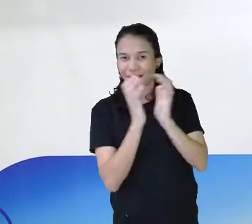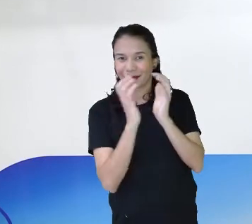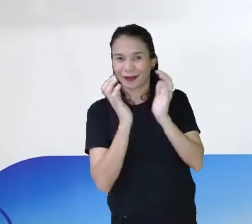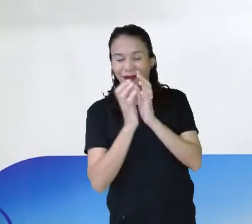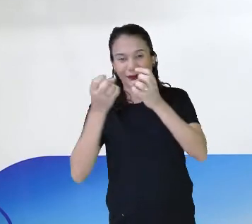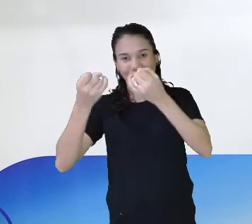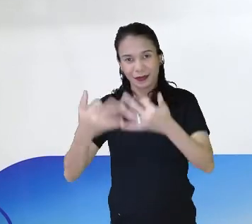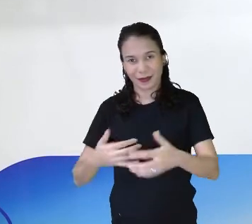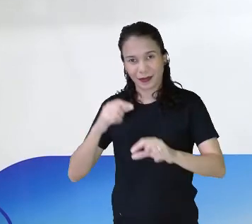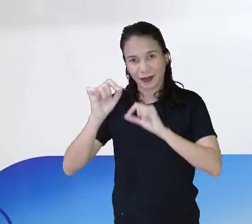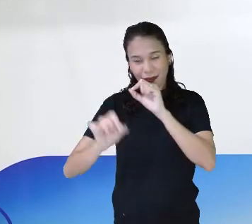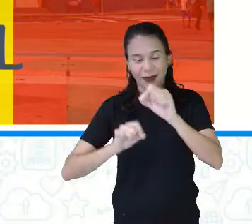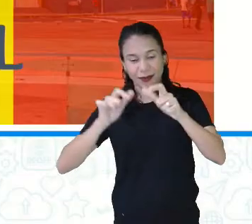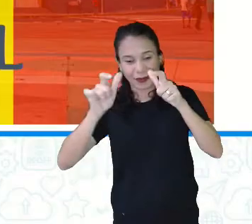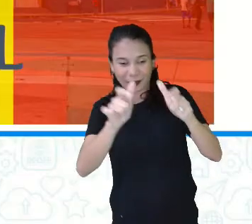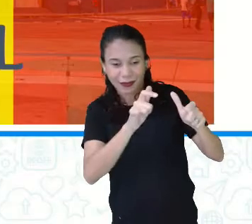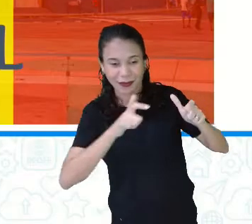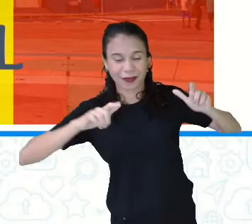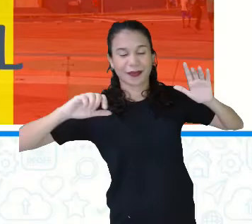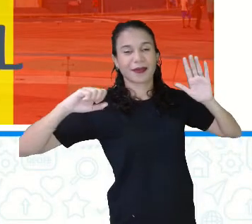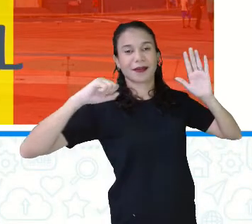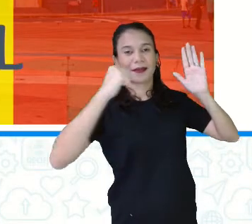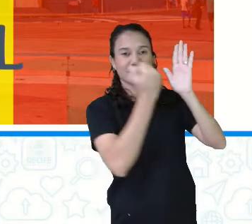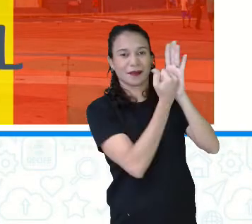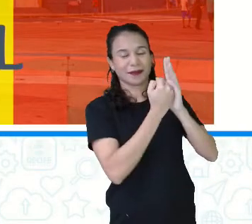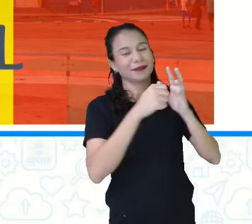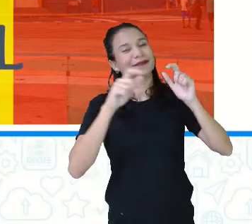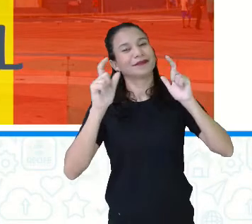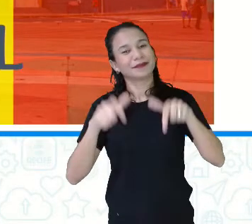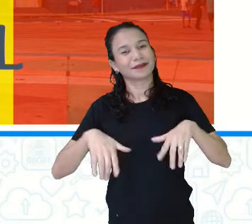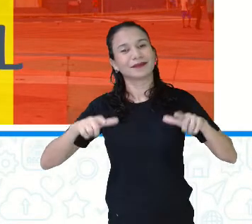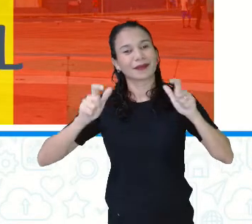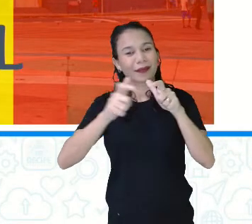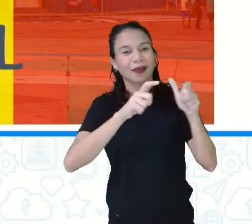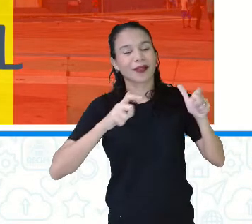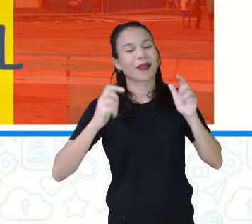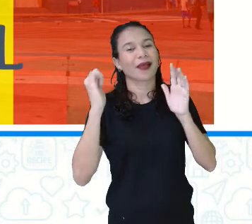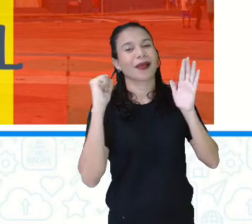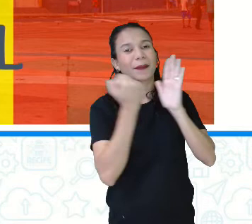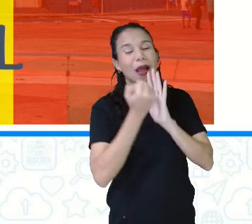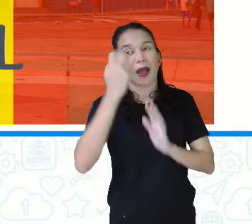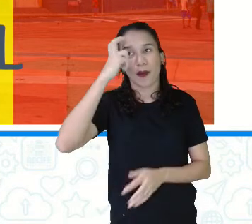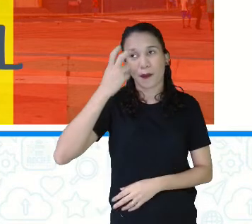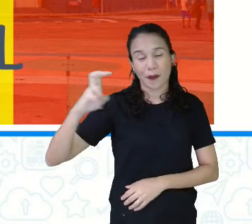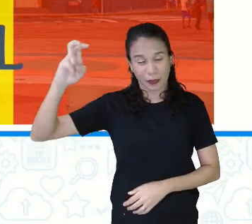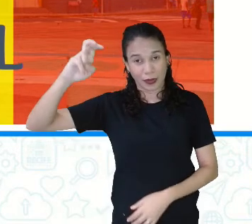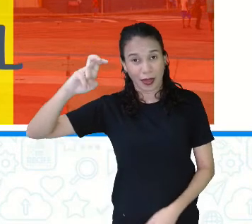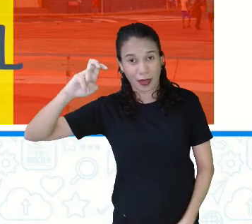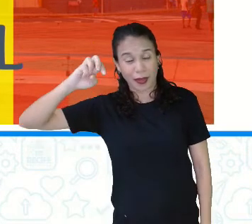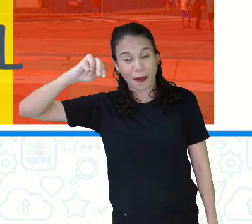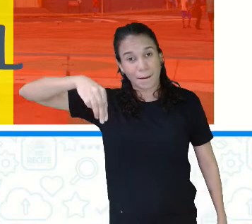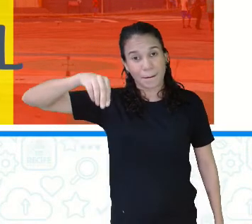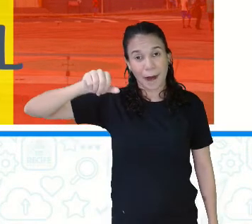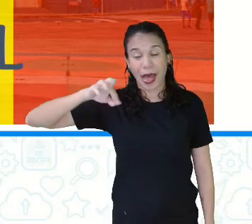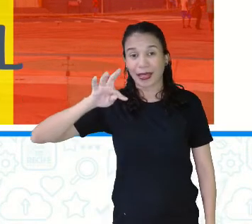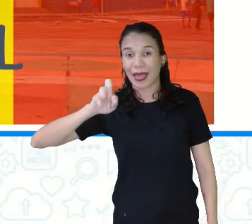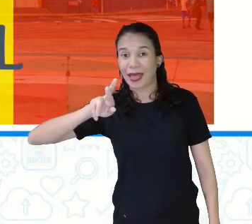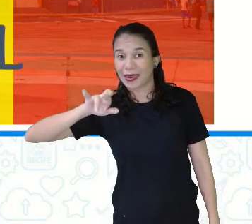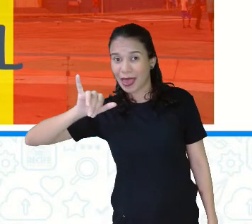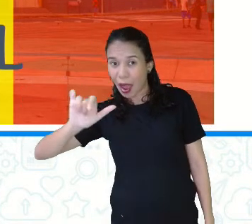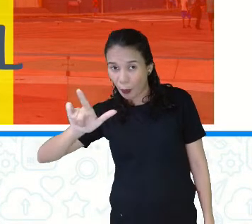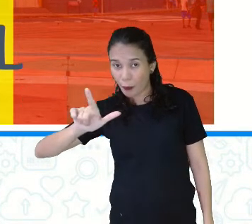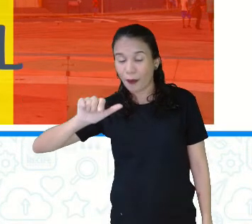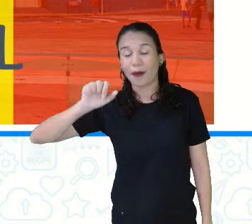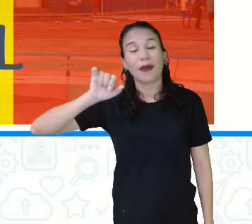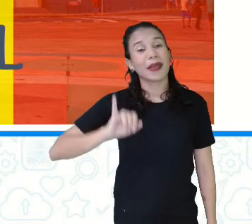falando sobre os patrimônios. Patrimônios culturais, materiais e imateriais. E